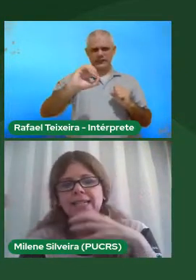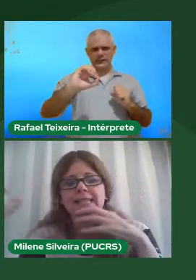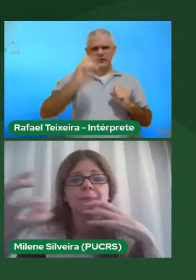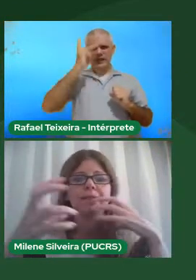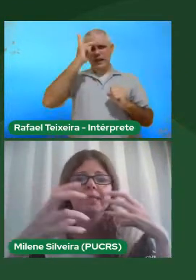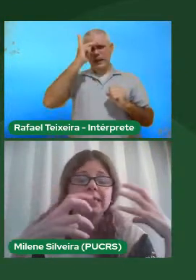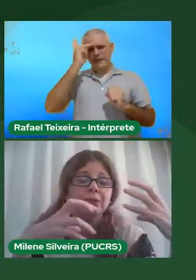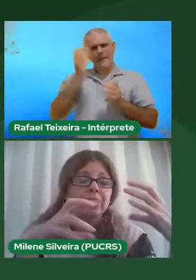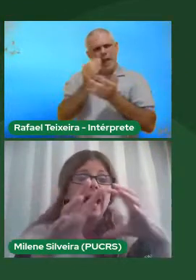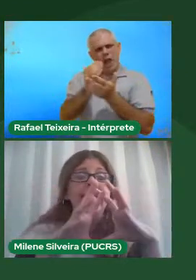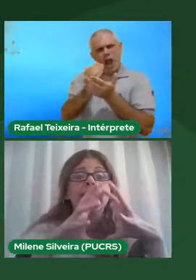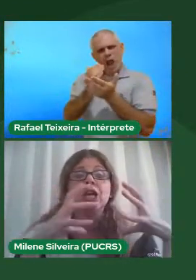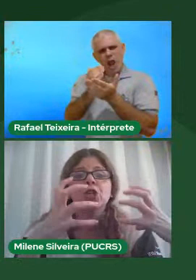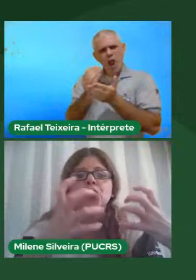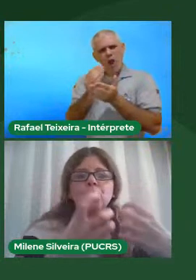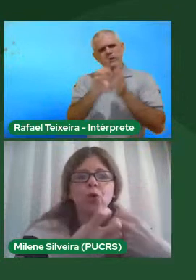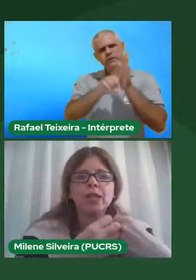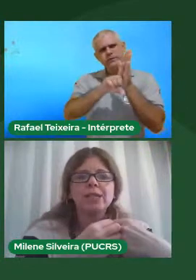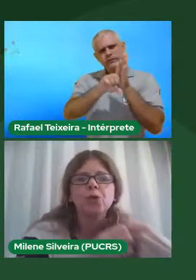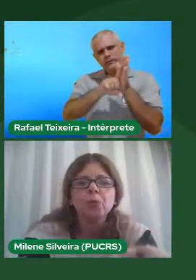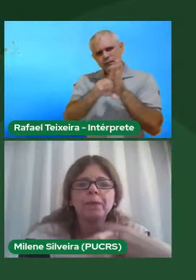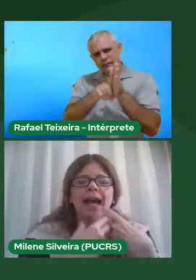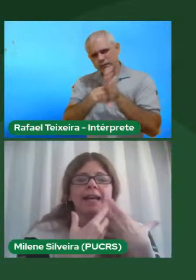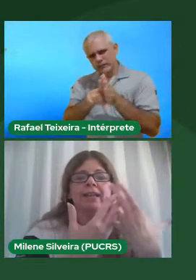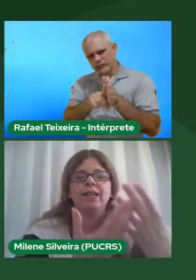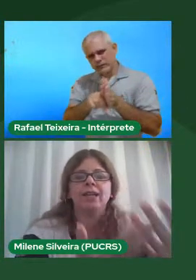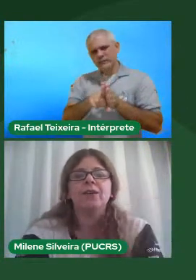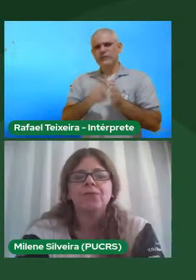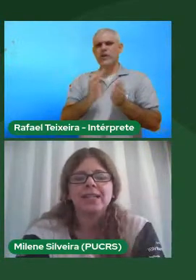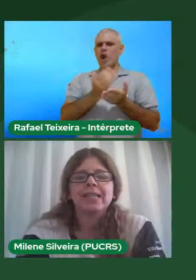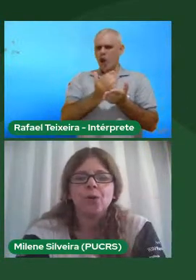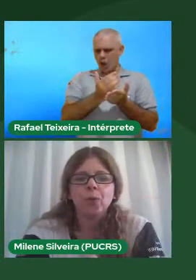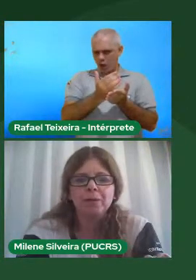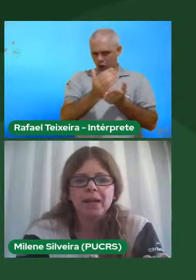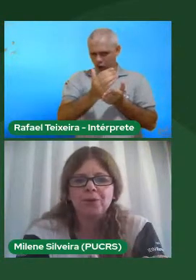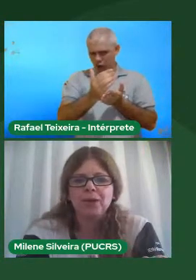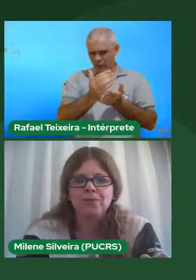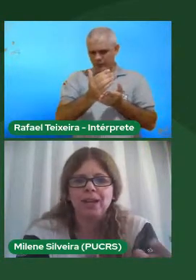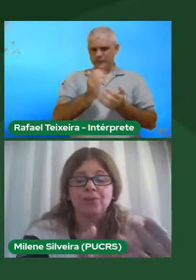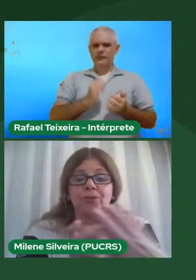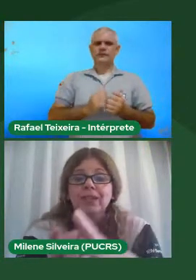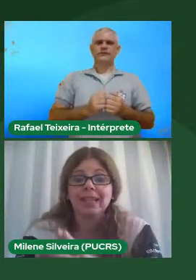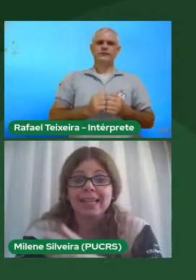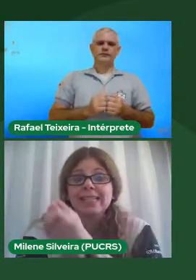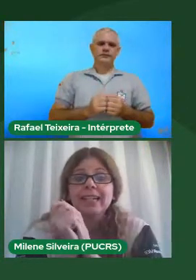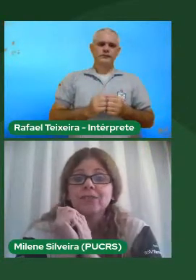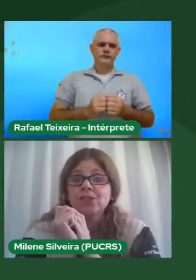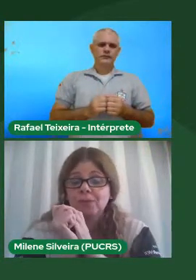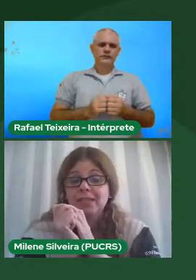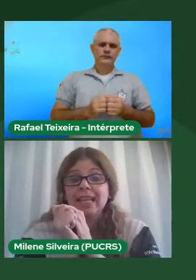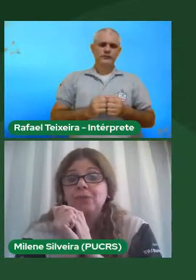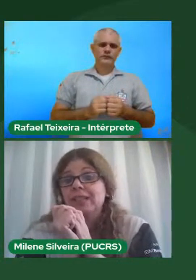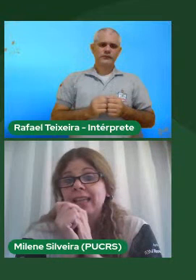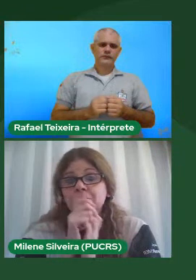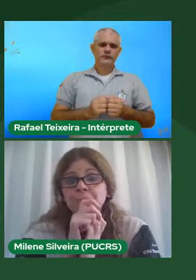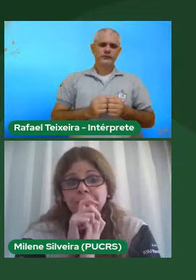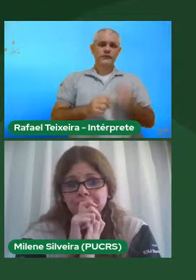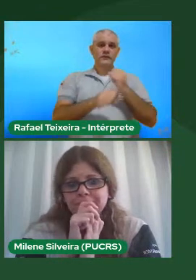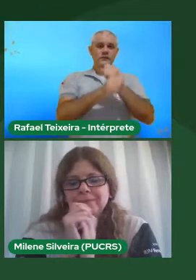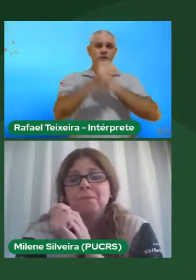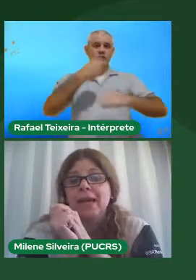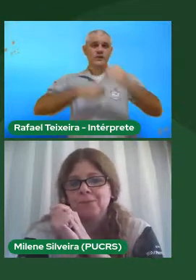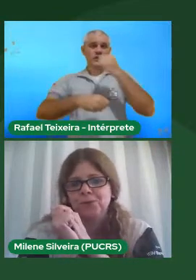trabalhando em IHC, pesquisando na área, juntou esse grupo para fazer o primeiro evento. Esse ano, nós tivemos